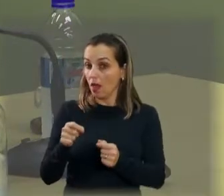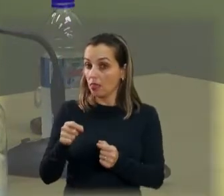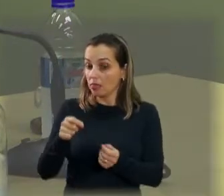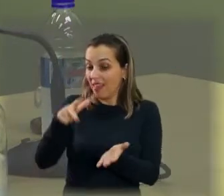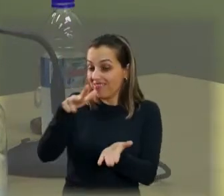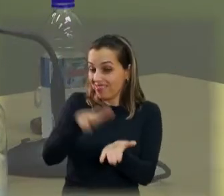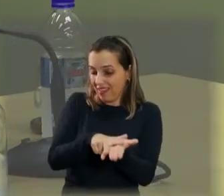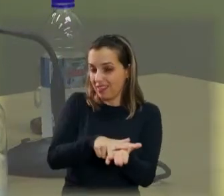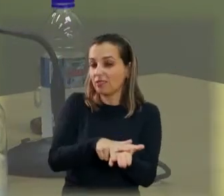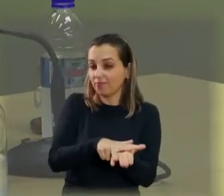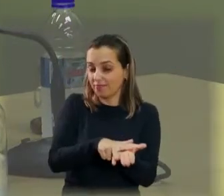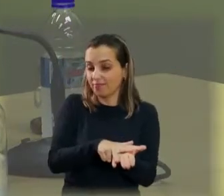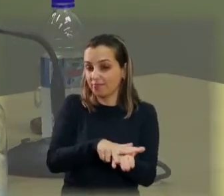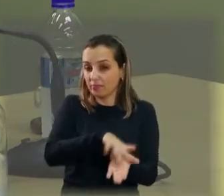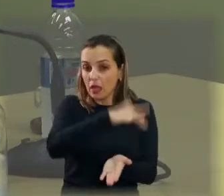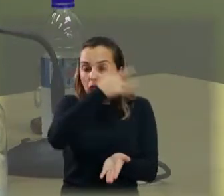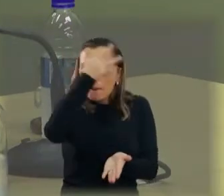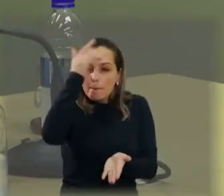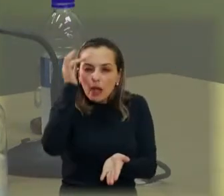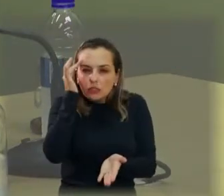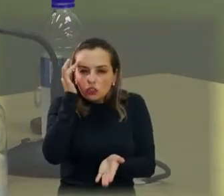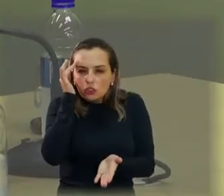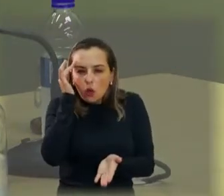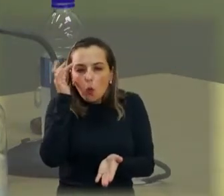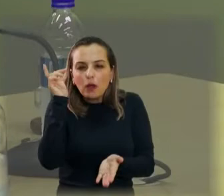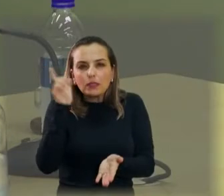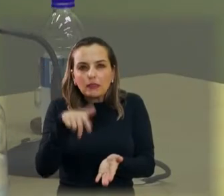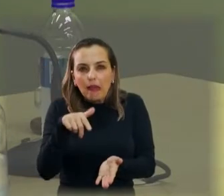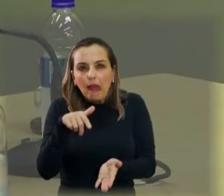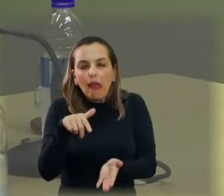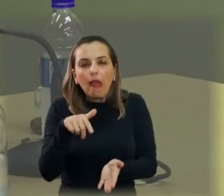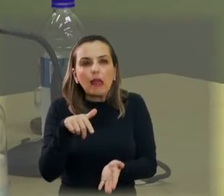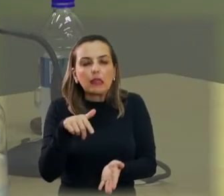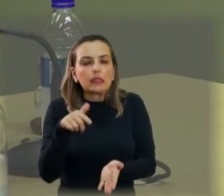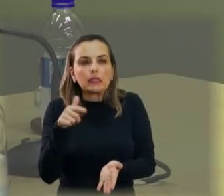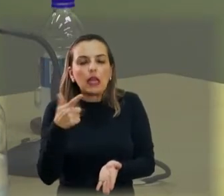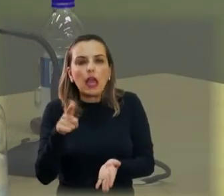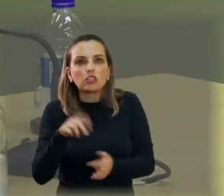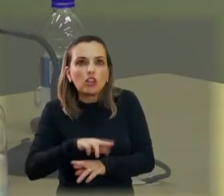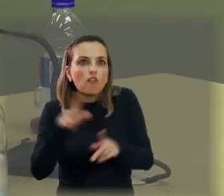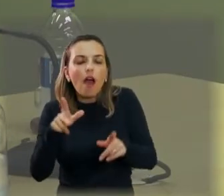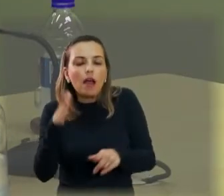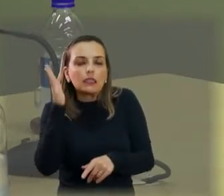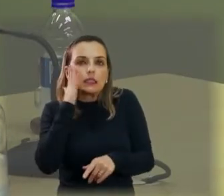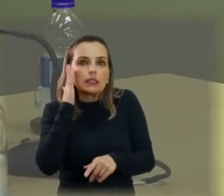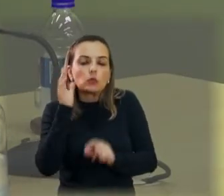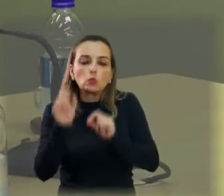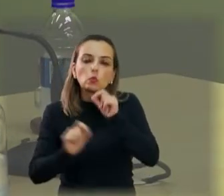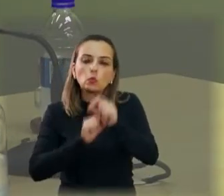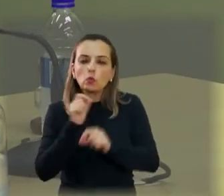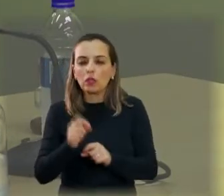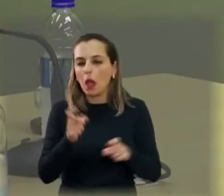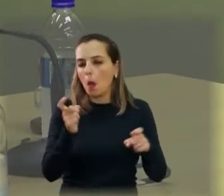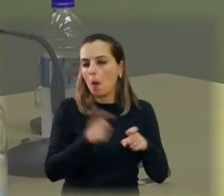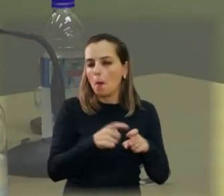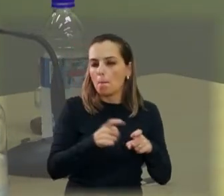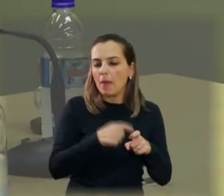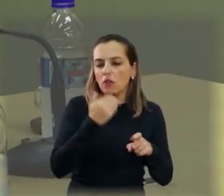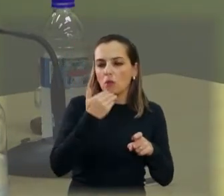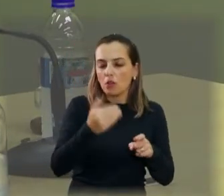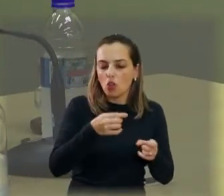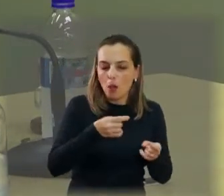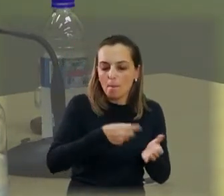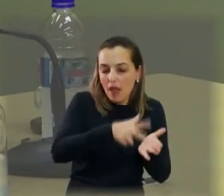Né? Talvez as pessoas que estejam um pouco fora desse nosso batidão achem que o médico pediu para internar,